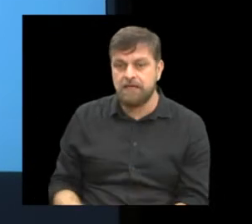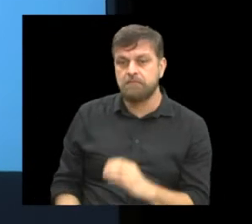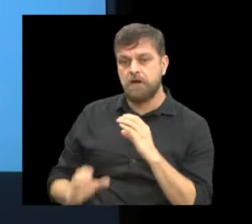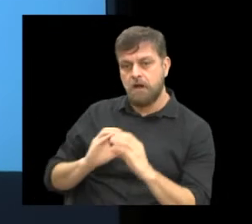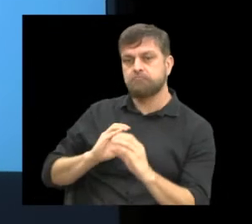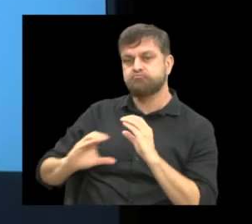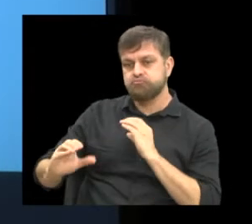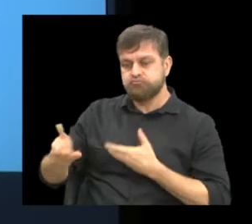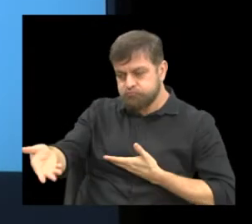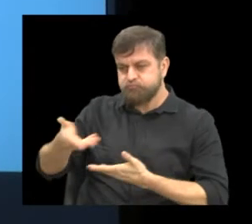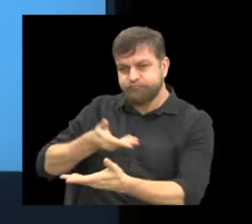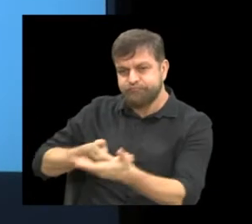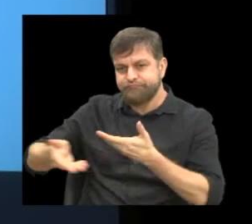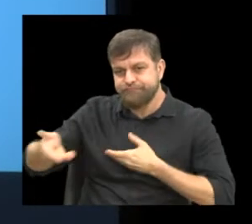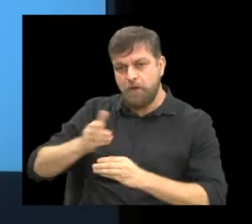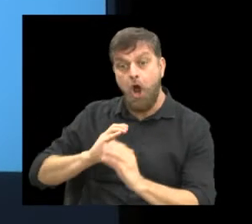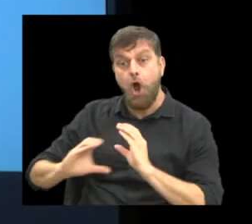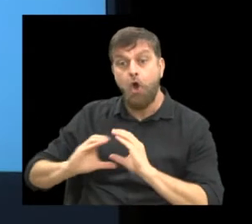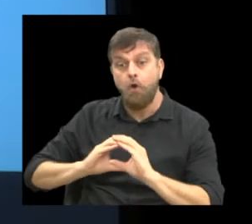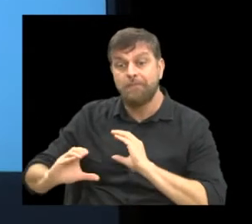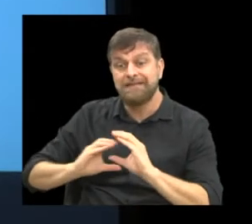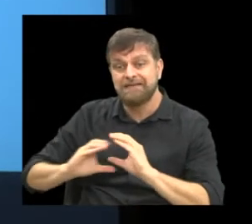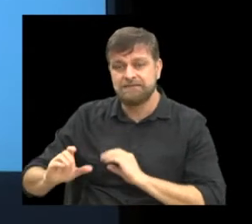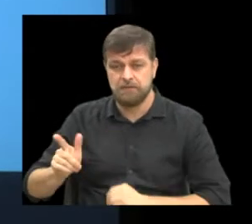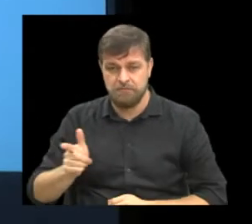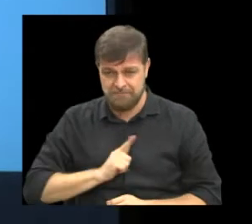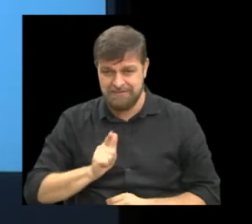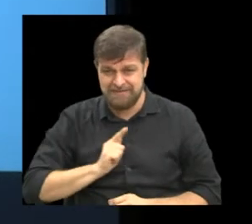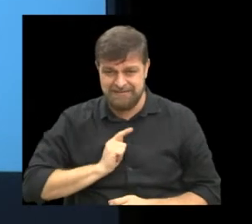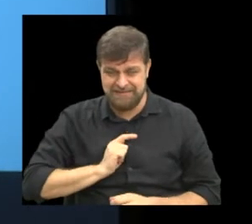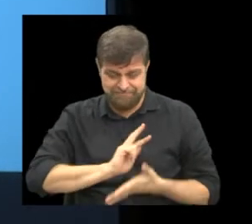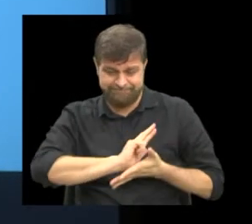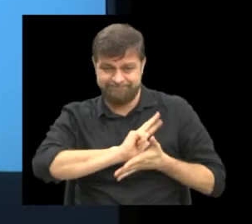de comunicação com o autista. Então, existem alguns